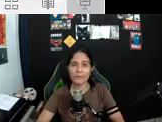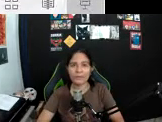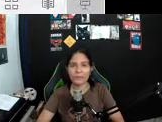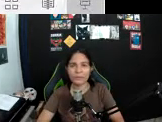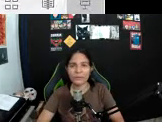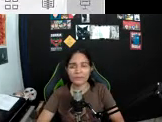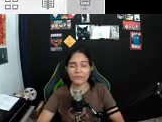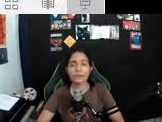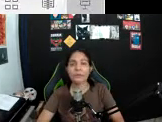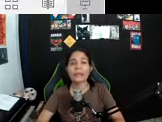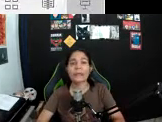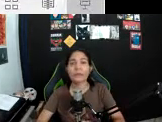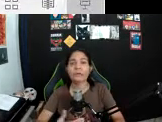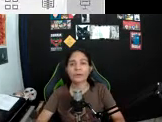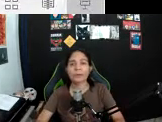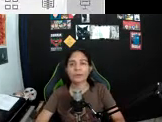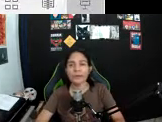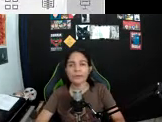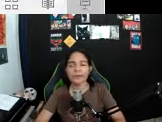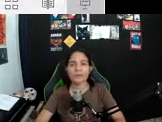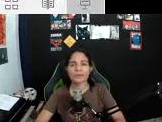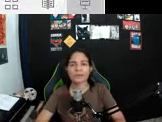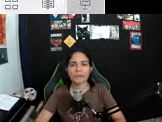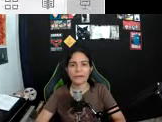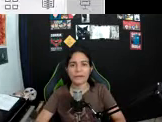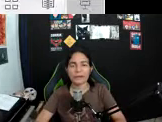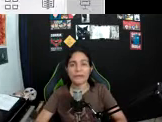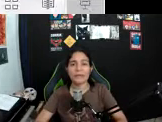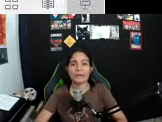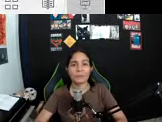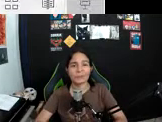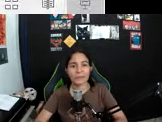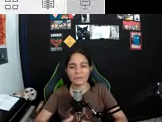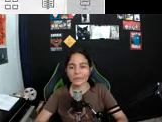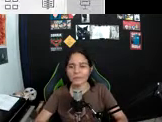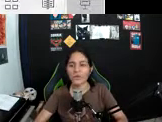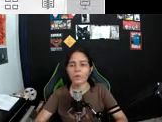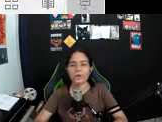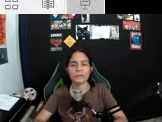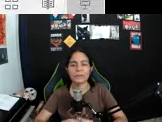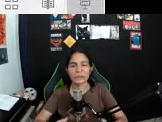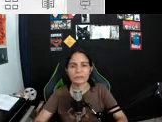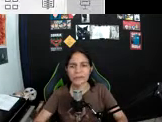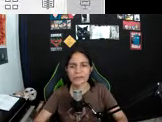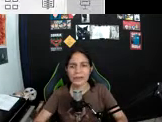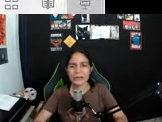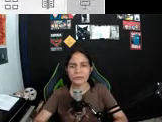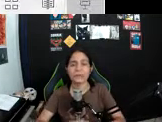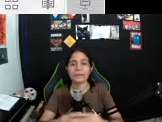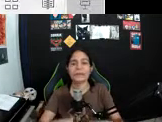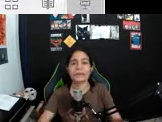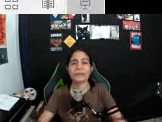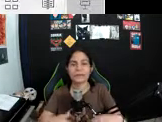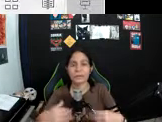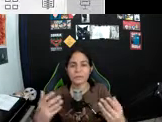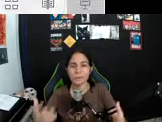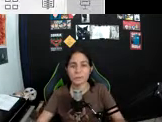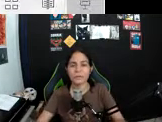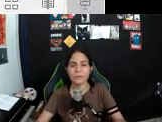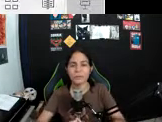dar entrada no conselho de vocês. E futuramente, caso vocês façam especializações, mestrados, né,